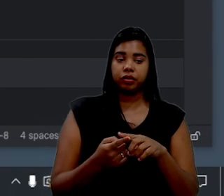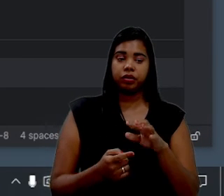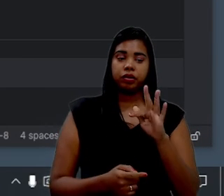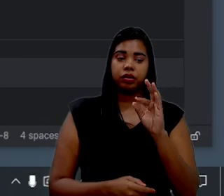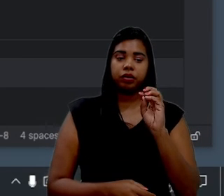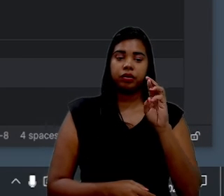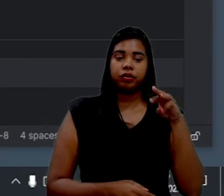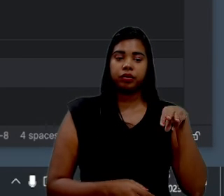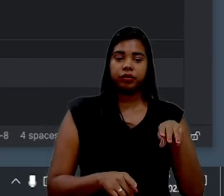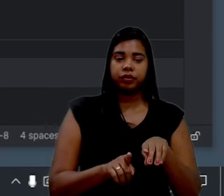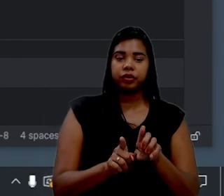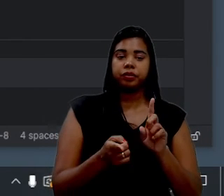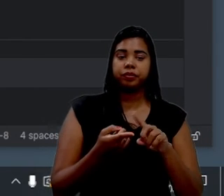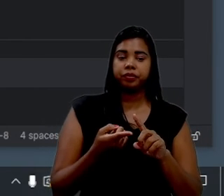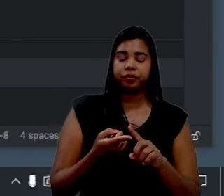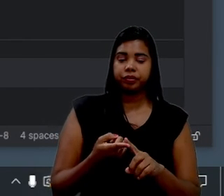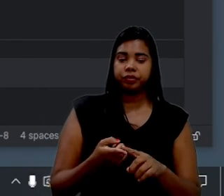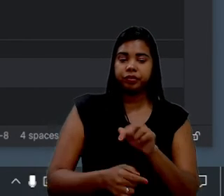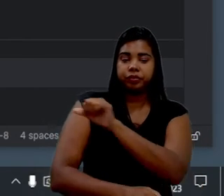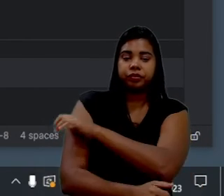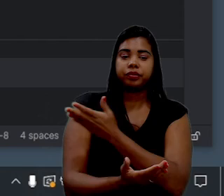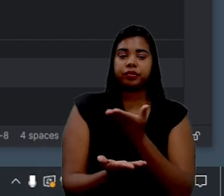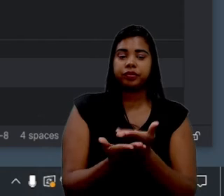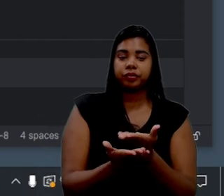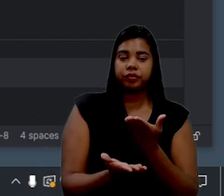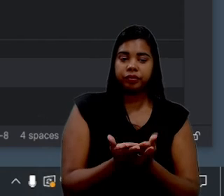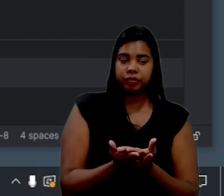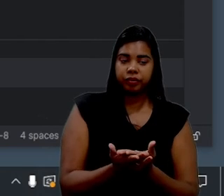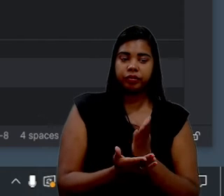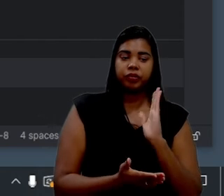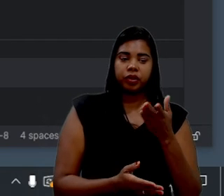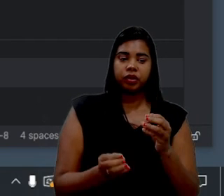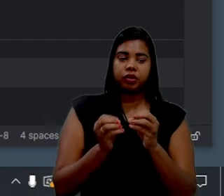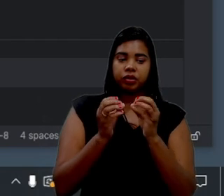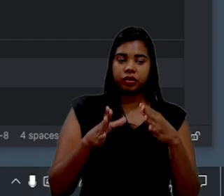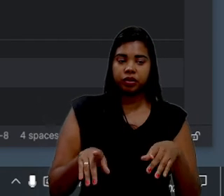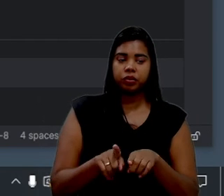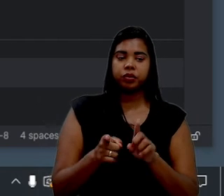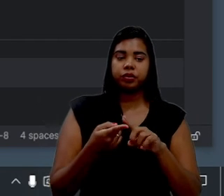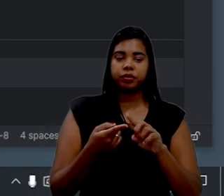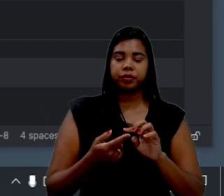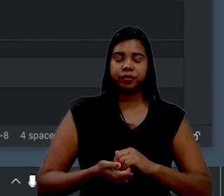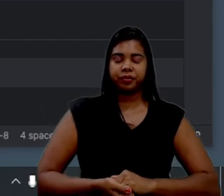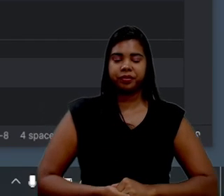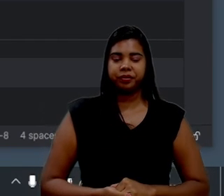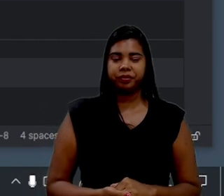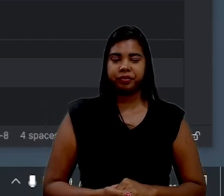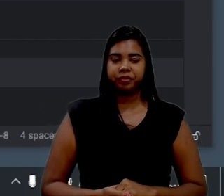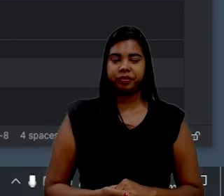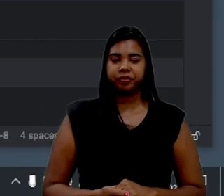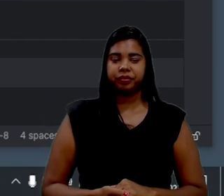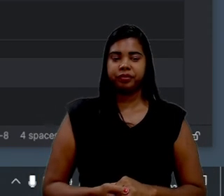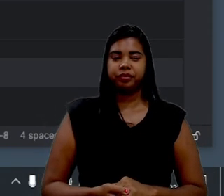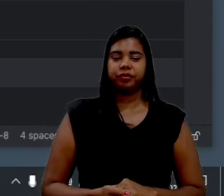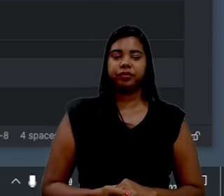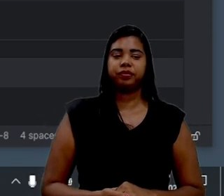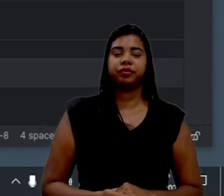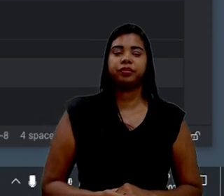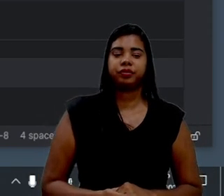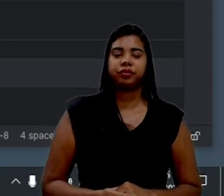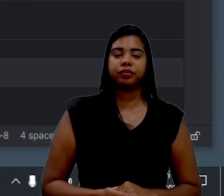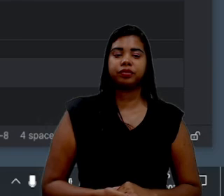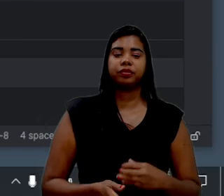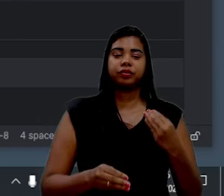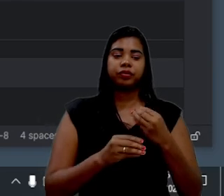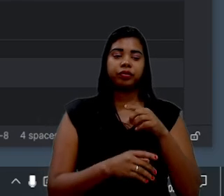puxar, né, esse estudante form que a gente criou dentro, né, do formulário, a requisição dele,